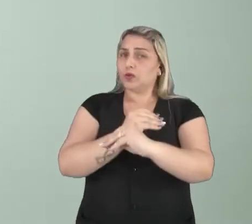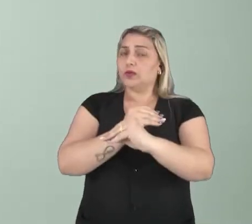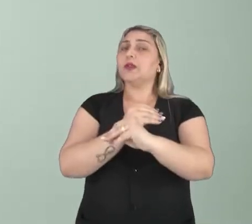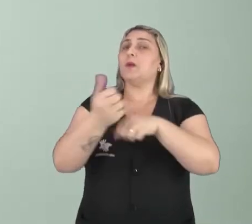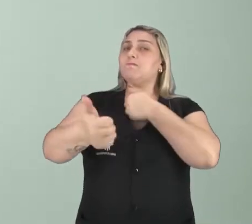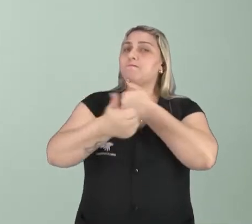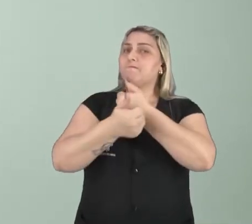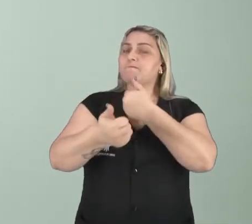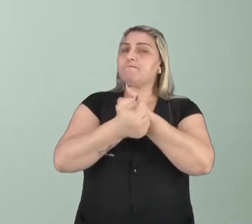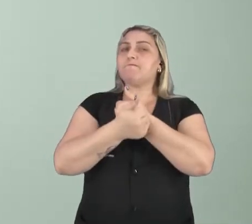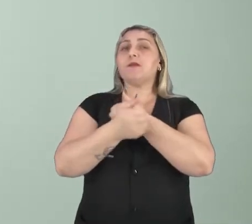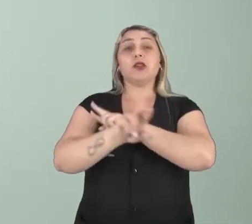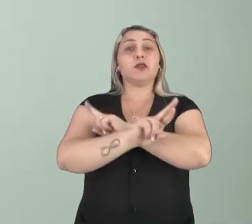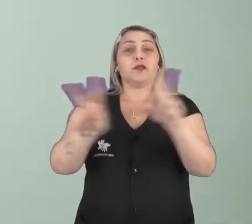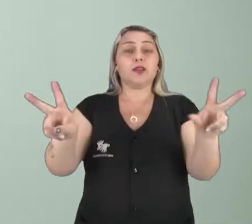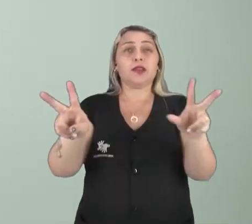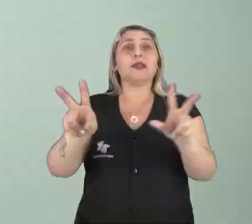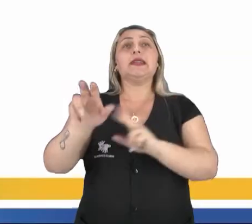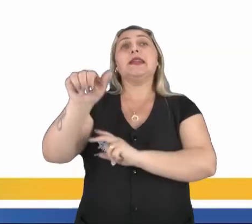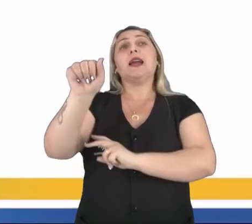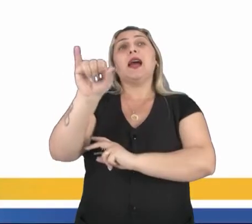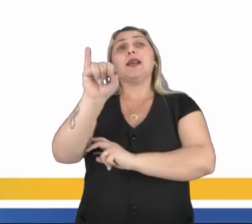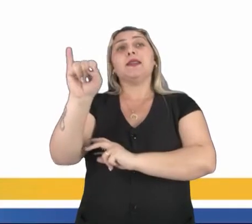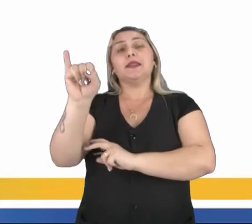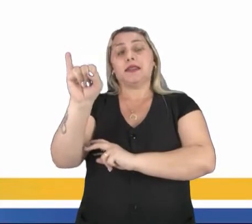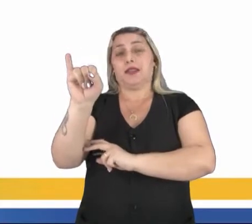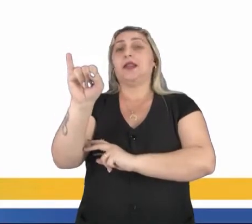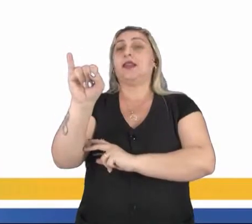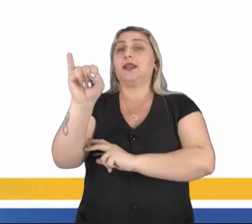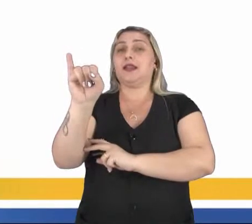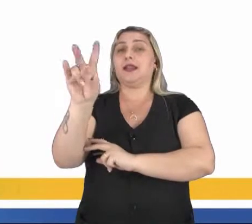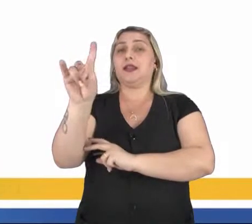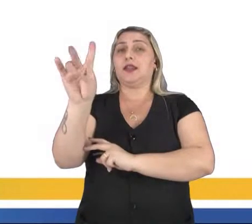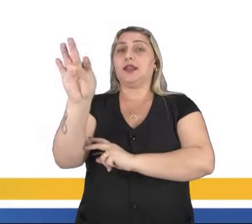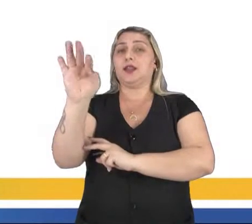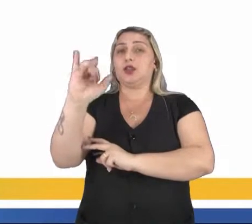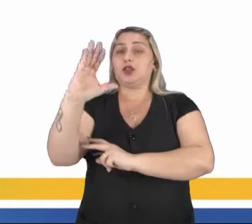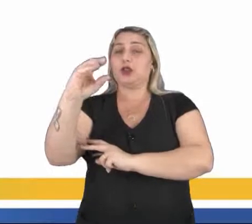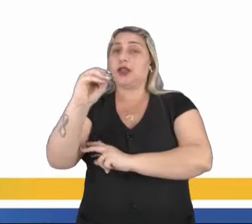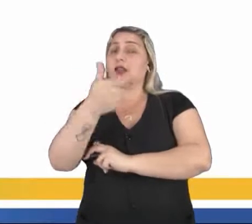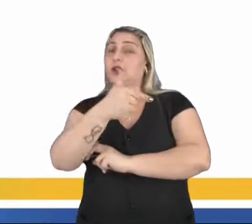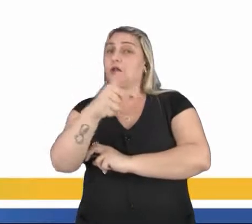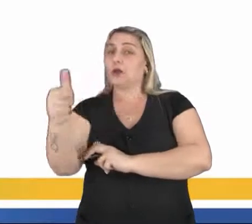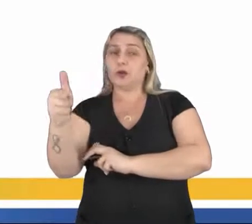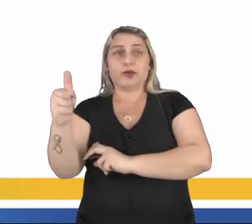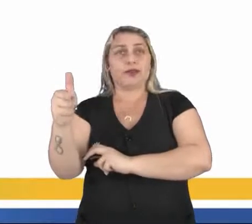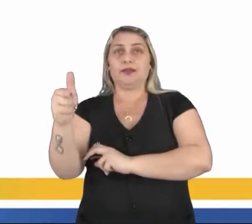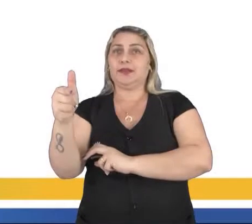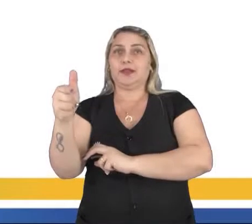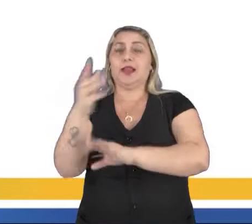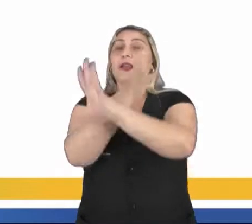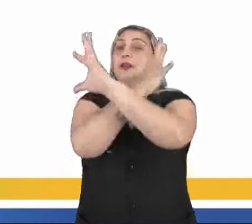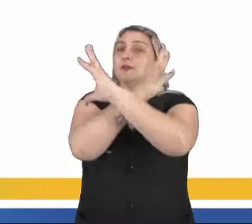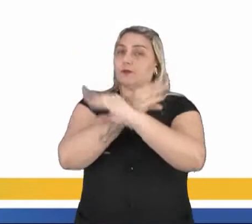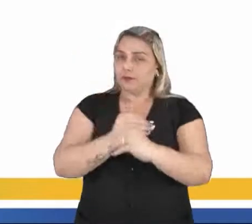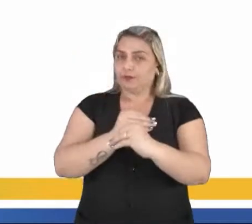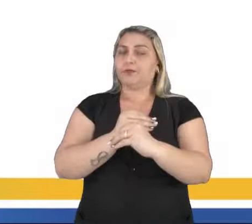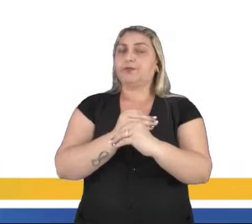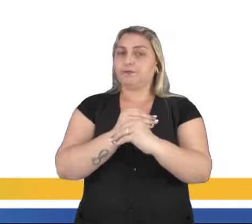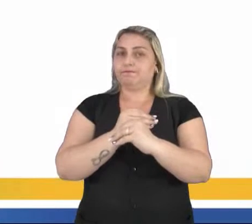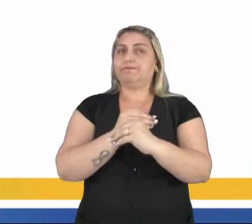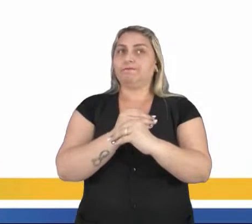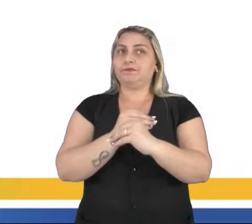ali para diferenciar. E a assindética são as orações coordenadas que não são introduzidas por